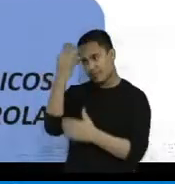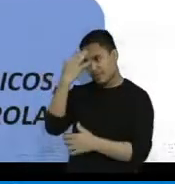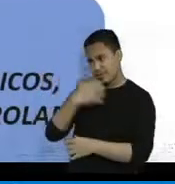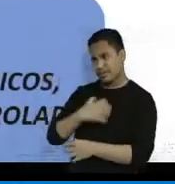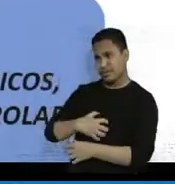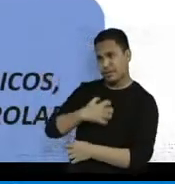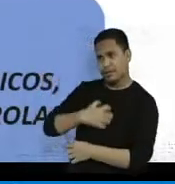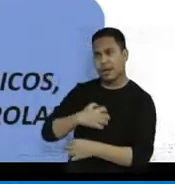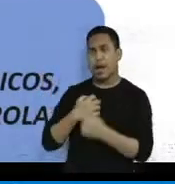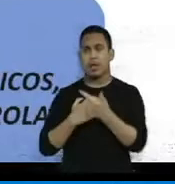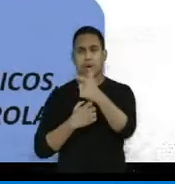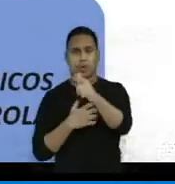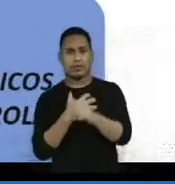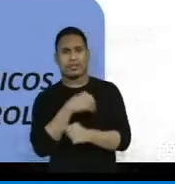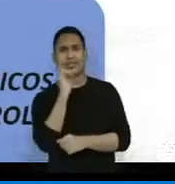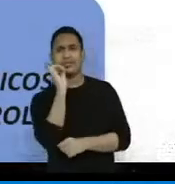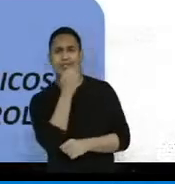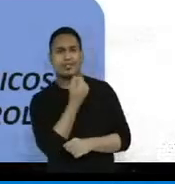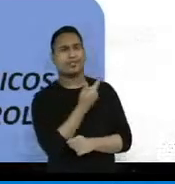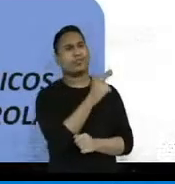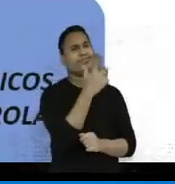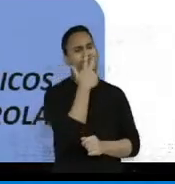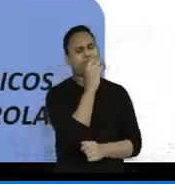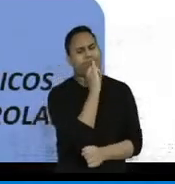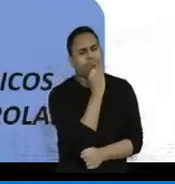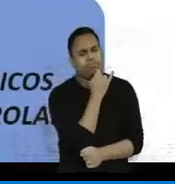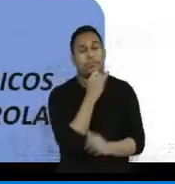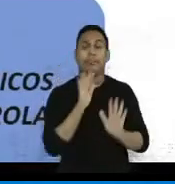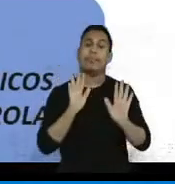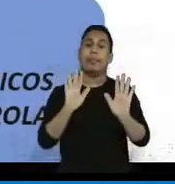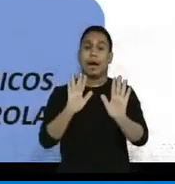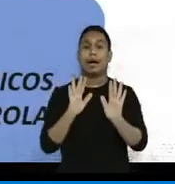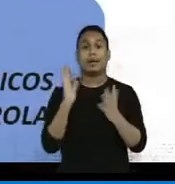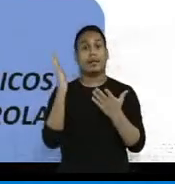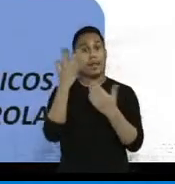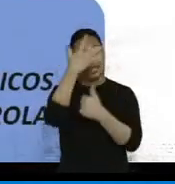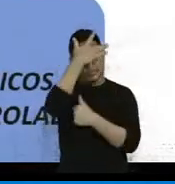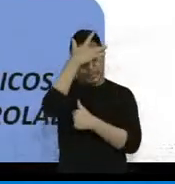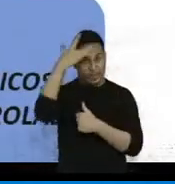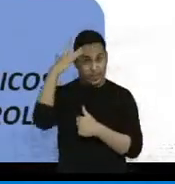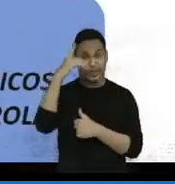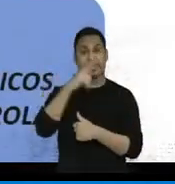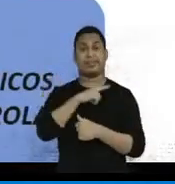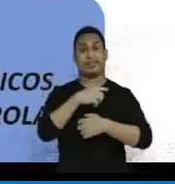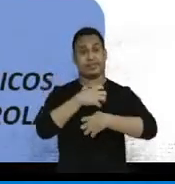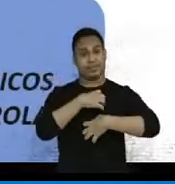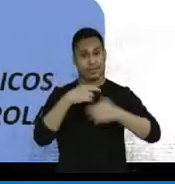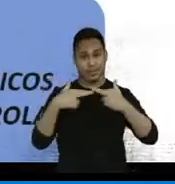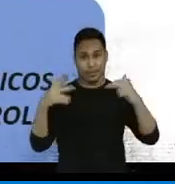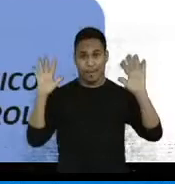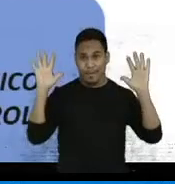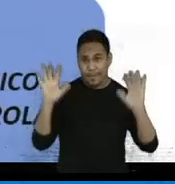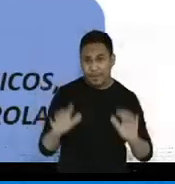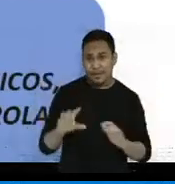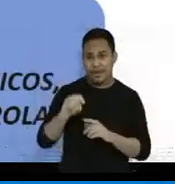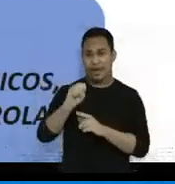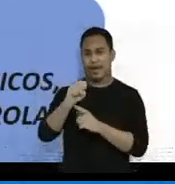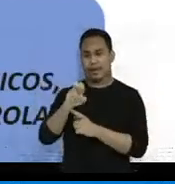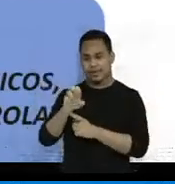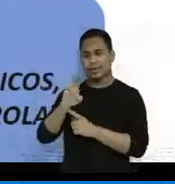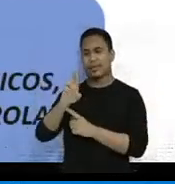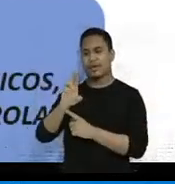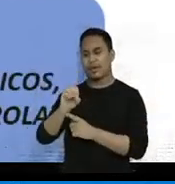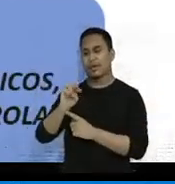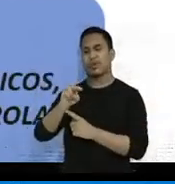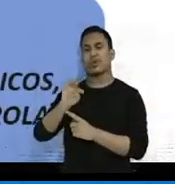Mas o fato é que nas pessoas que têm esses sintomas, a serotonina comumente está baixa. E hoje existem